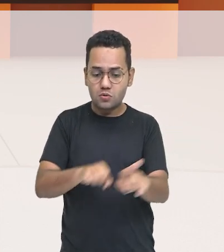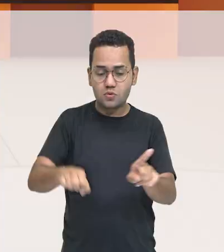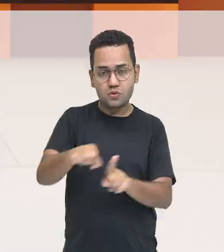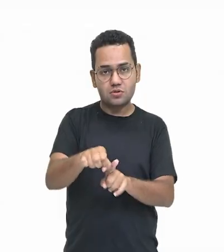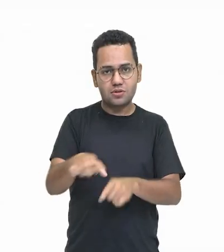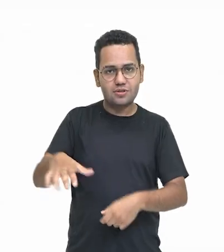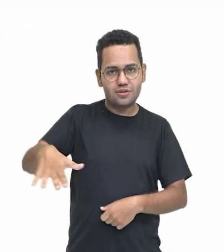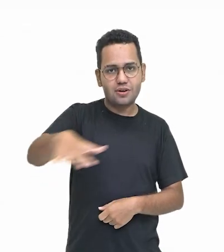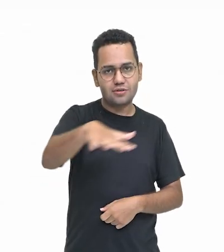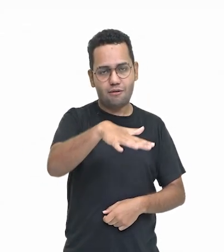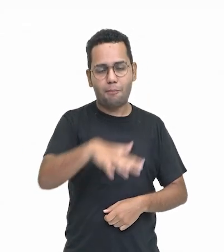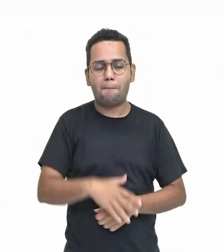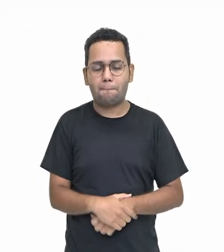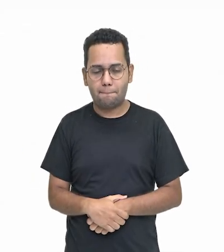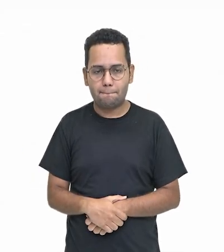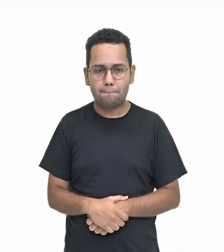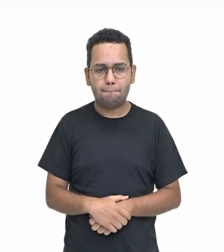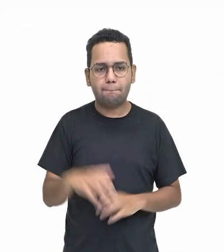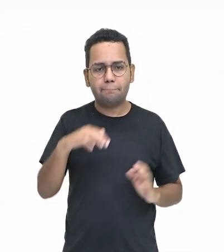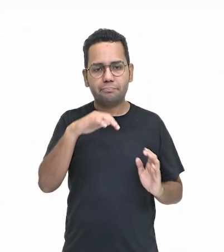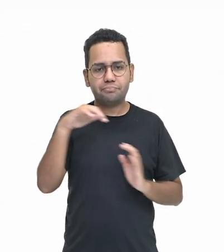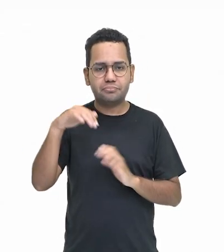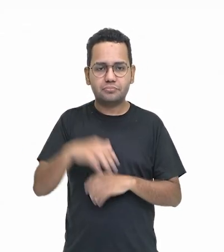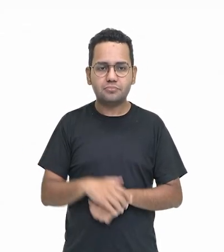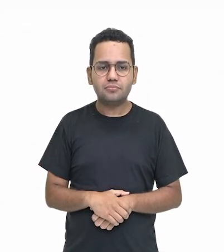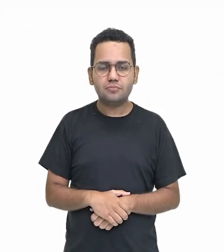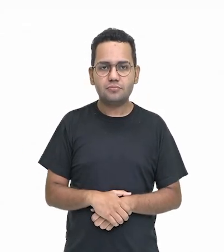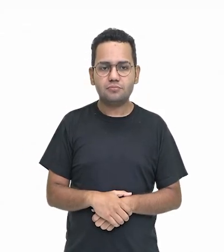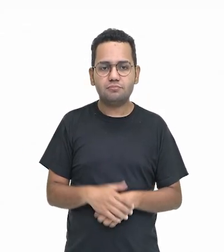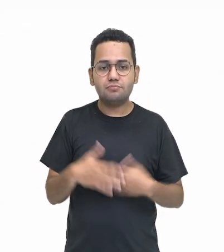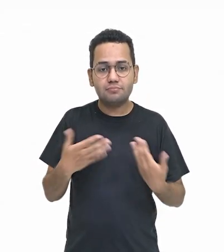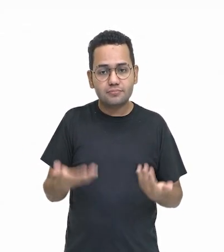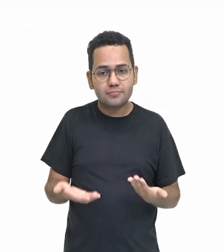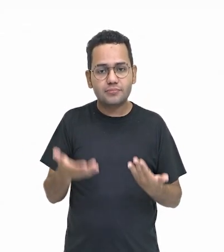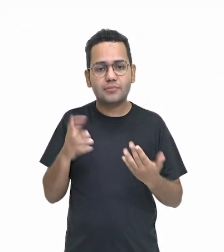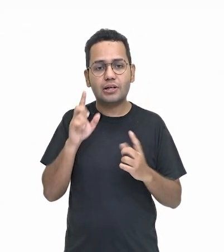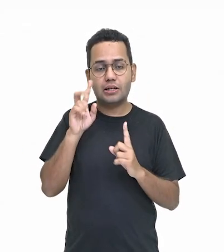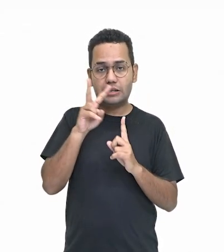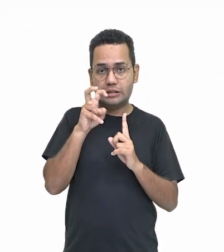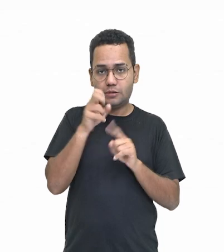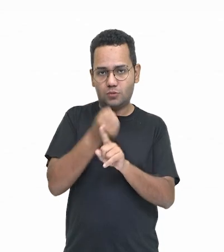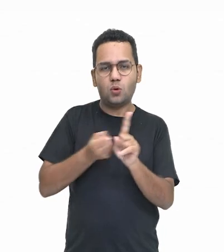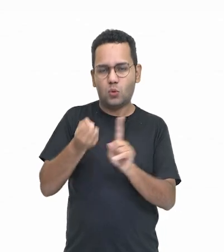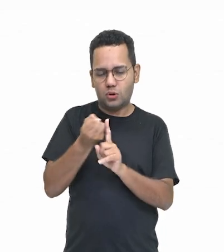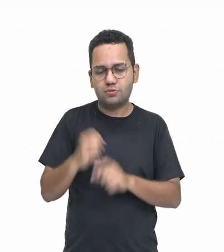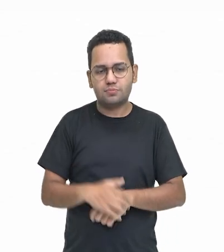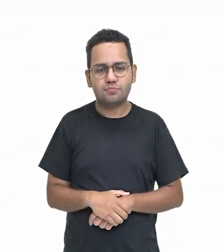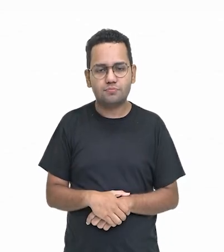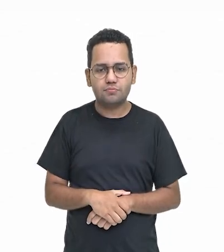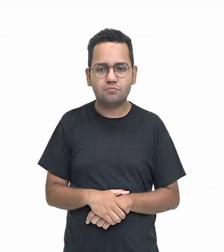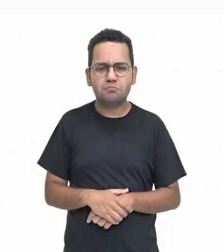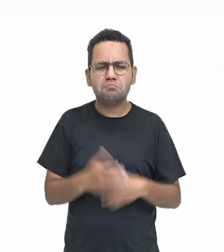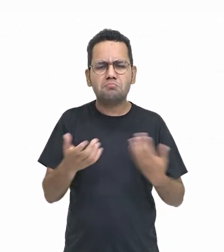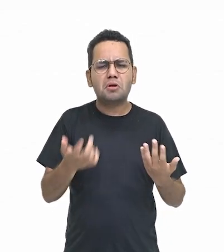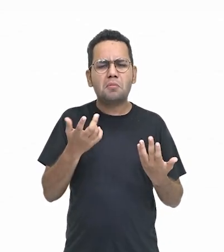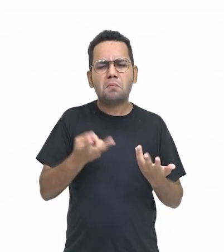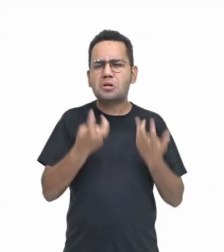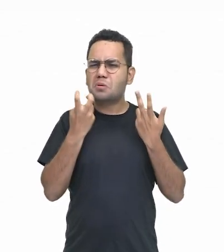A sociologia, ela nos ensina que aquilo que encaramos como natural,